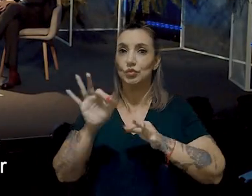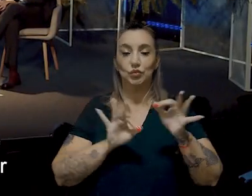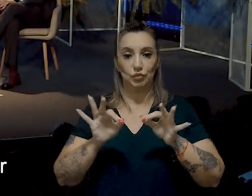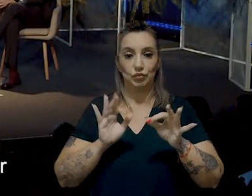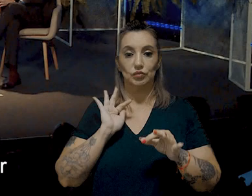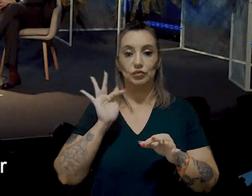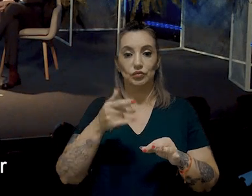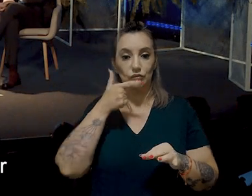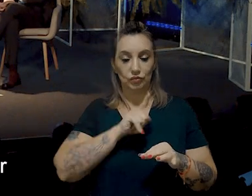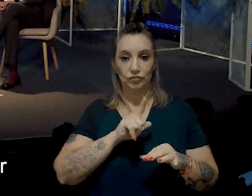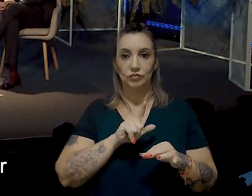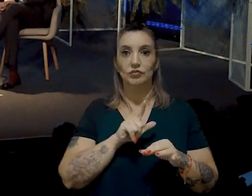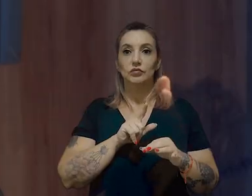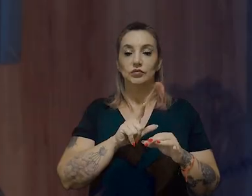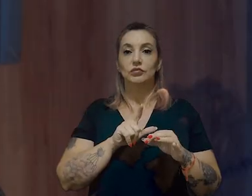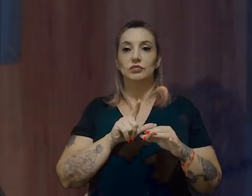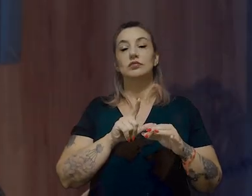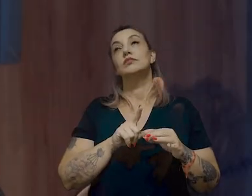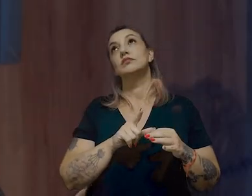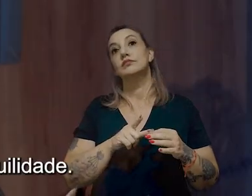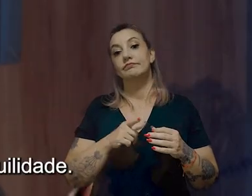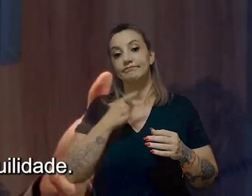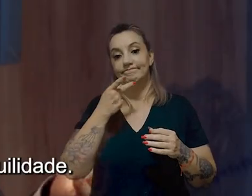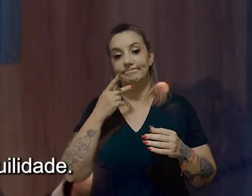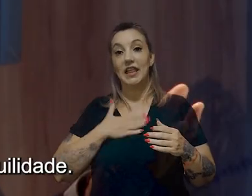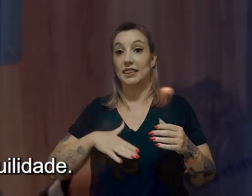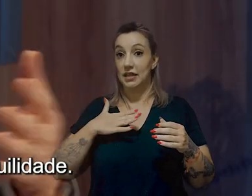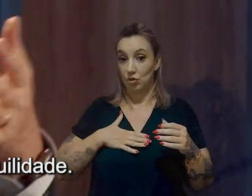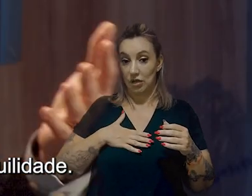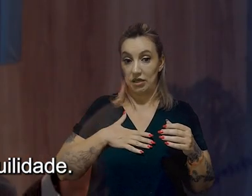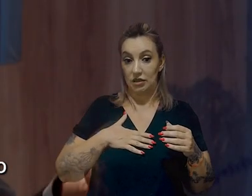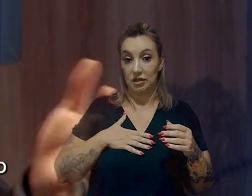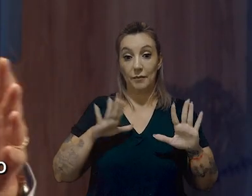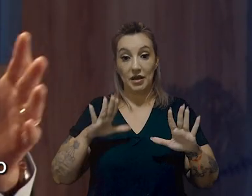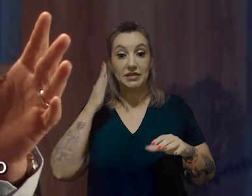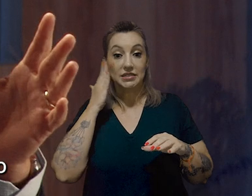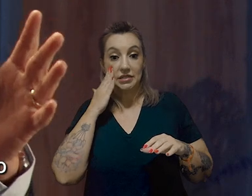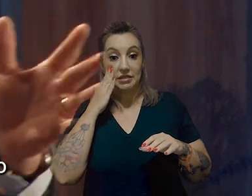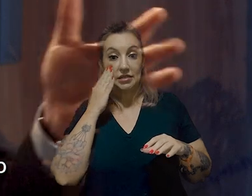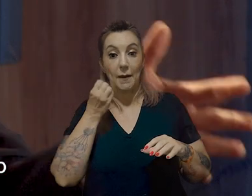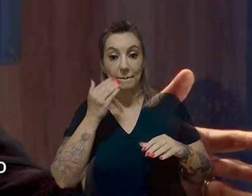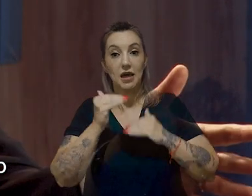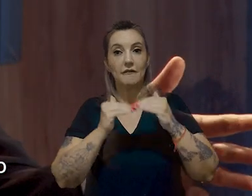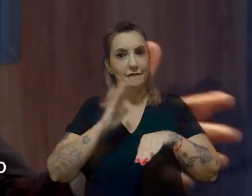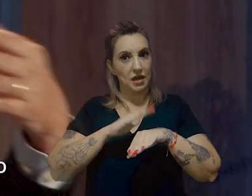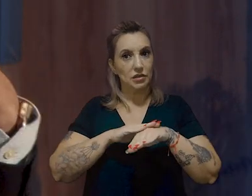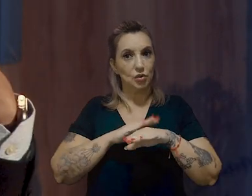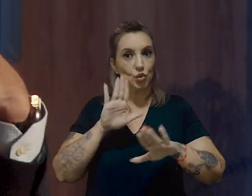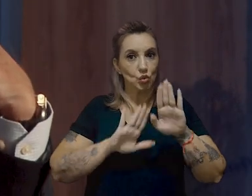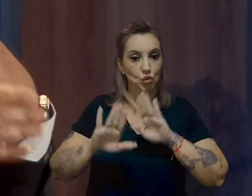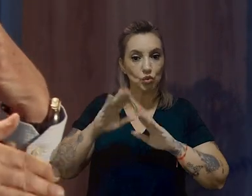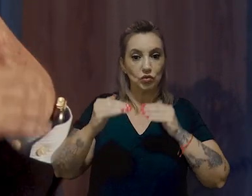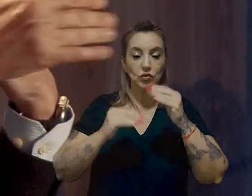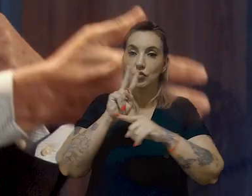projeto para que no final você consiga ter palavra é tranquilidade ó não é tranquilidade mas pelo menos você sabe que o processo tá bem instituído